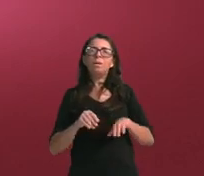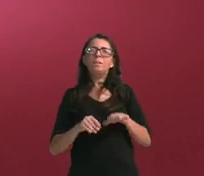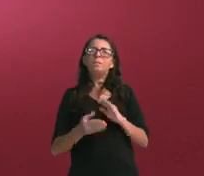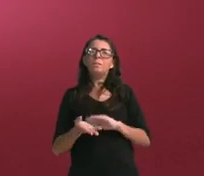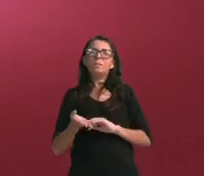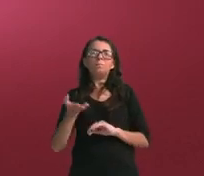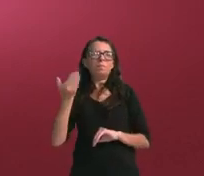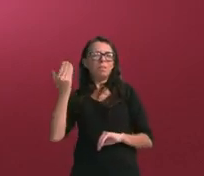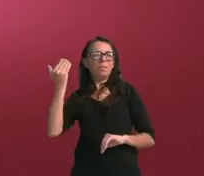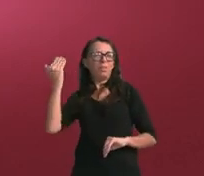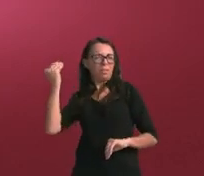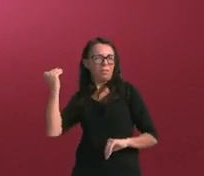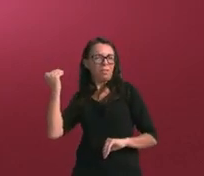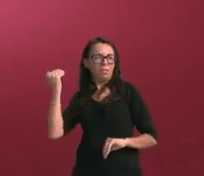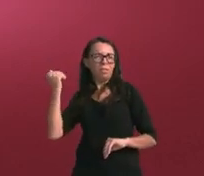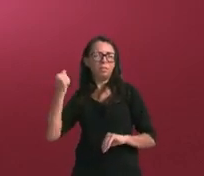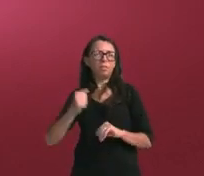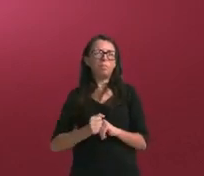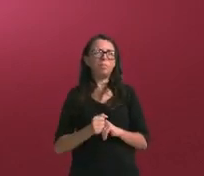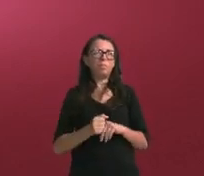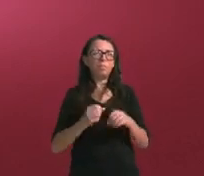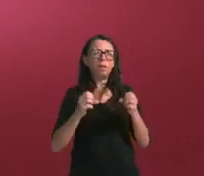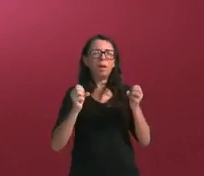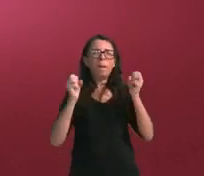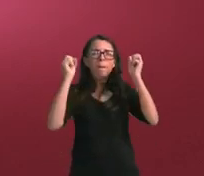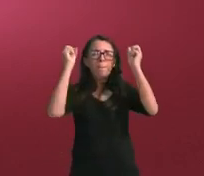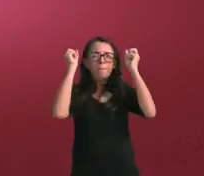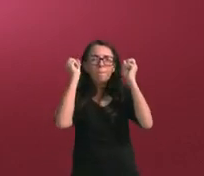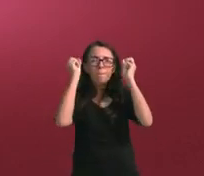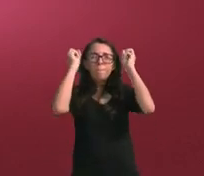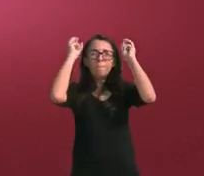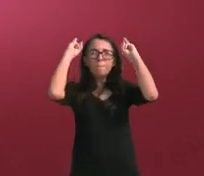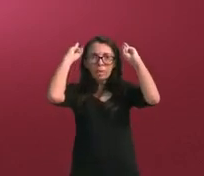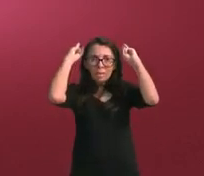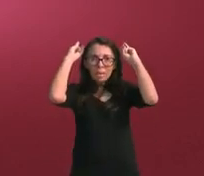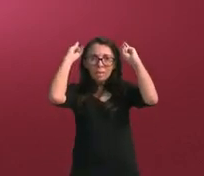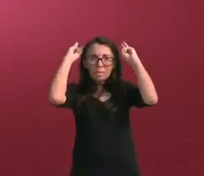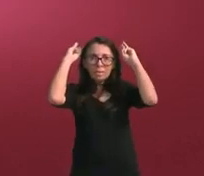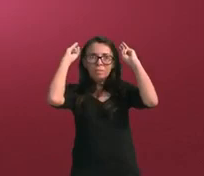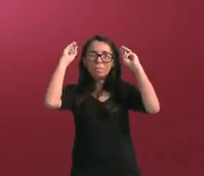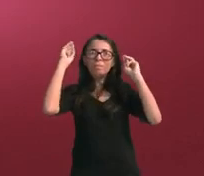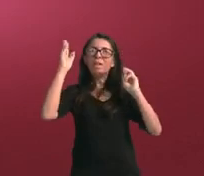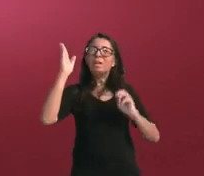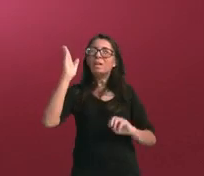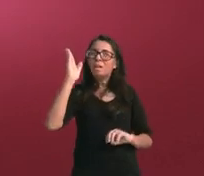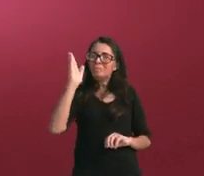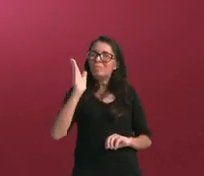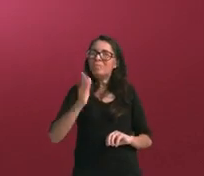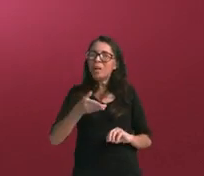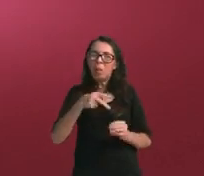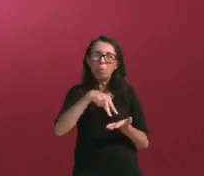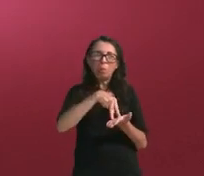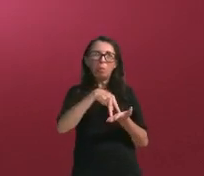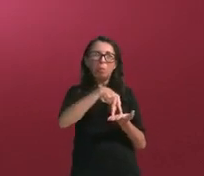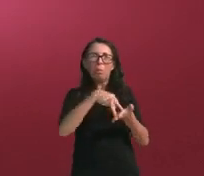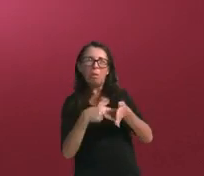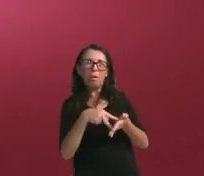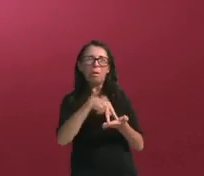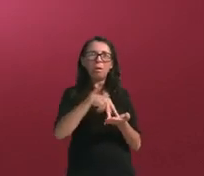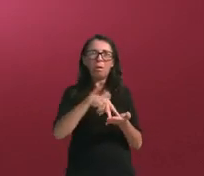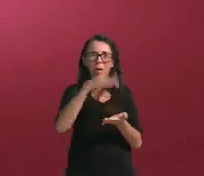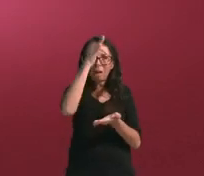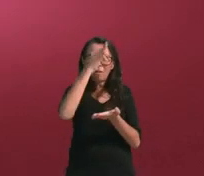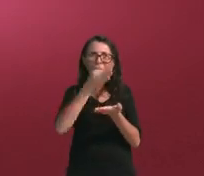também em nós quando Deus nos chama a fazer a sua vontade. Mas você, quando Deus nos chamar, nós temos que ter uma